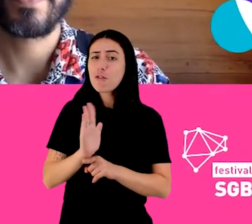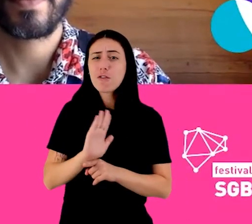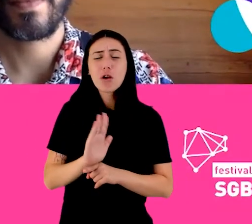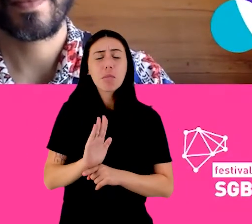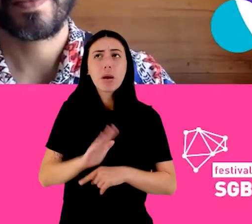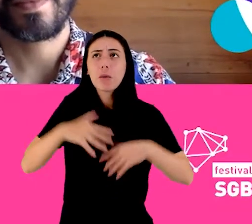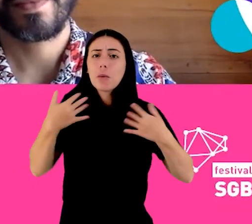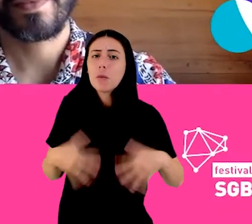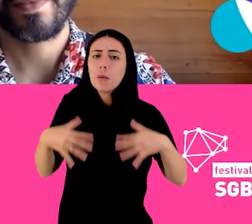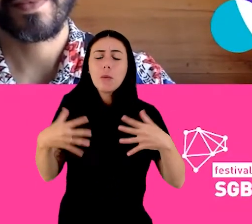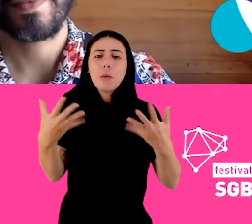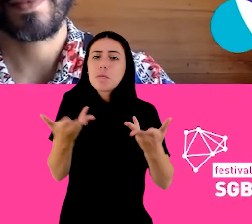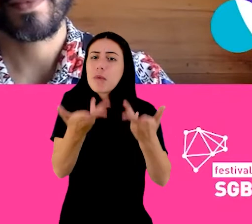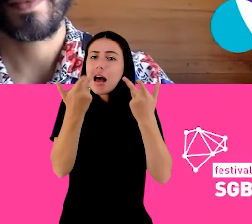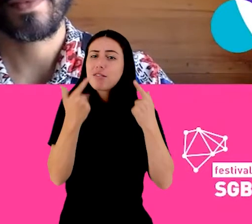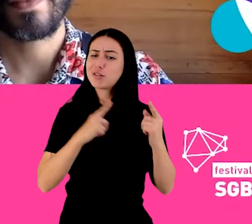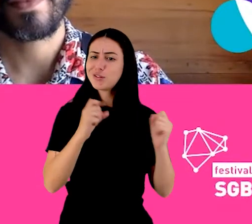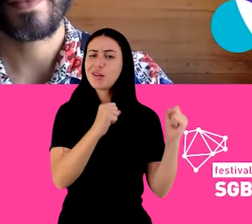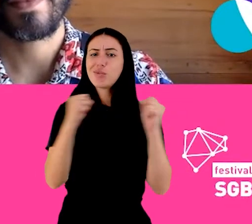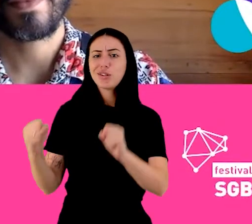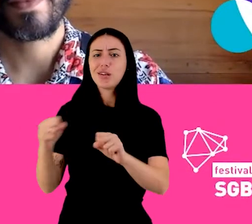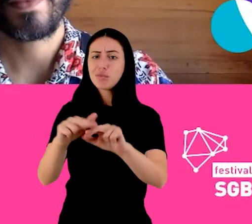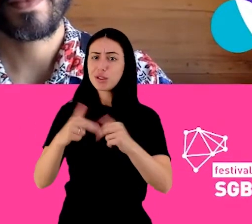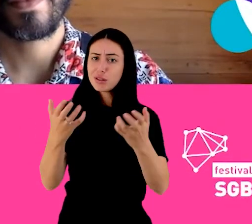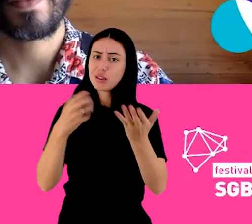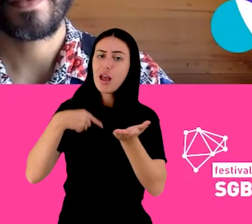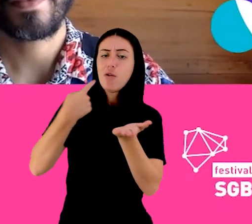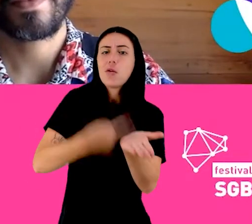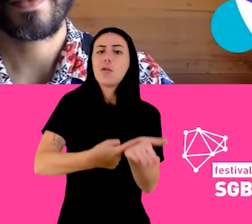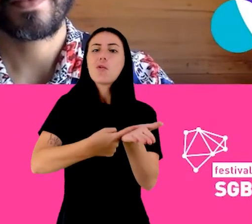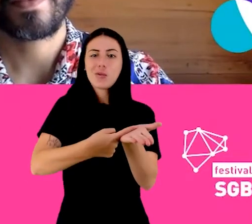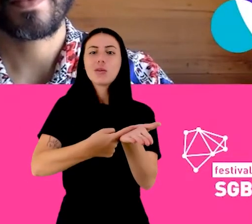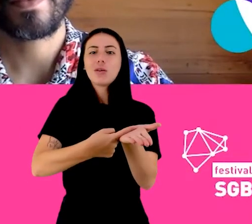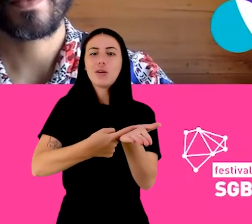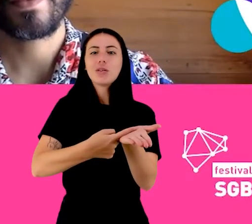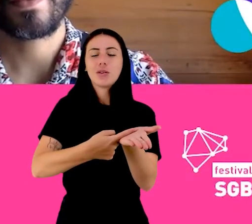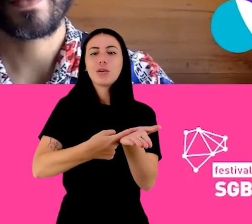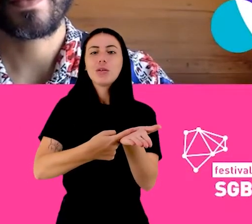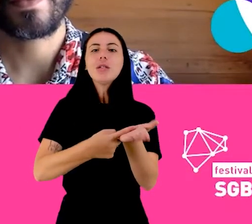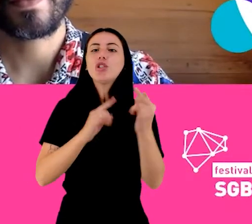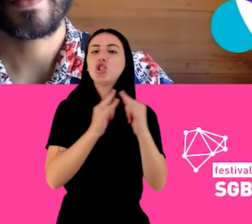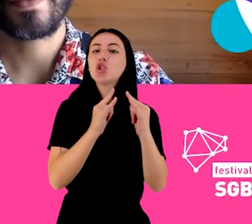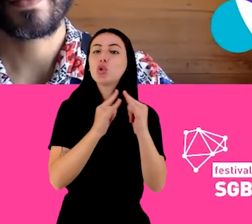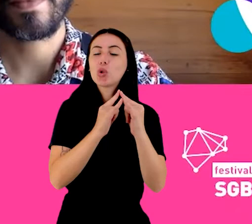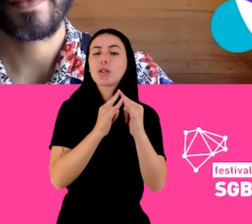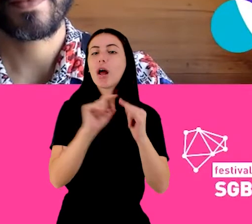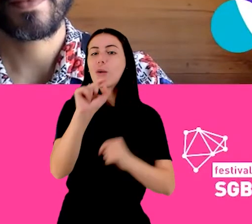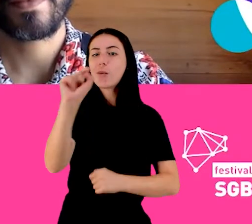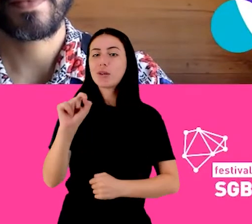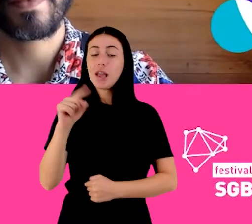fechado num grande auditório que tem aqui na UAB do Rio, e aí na ocasião o Humberto Adami, que virou um grande parceiro